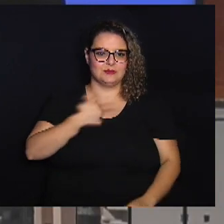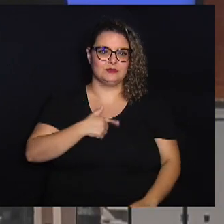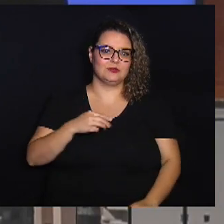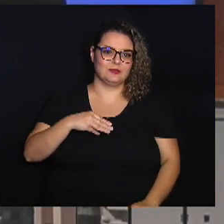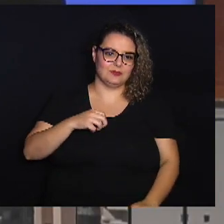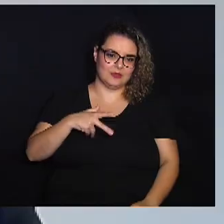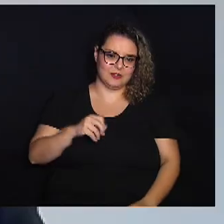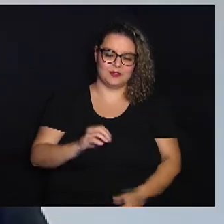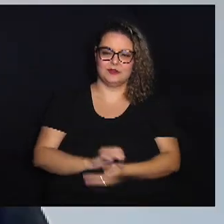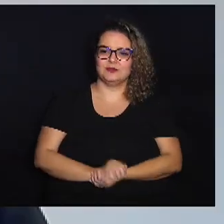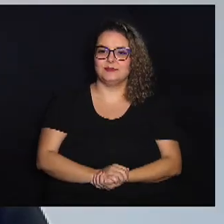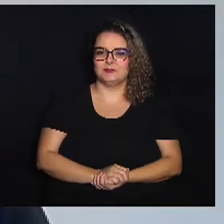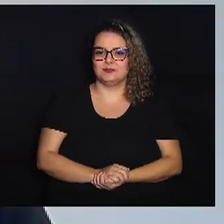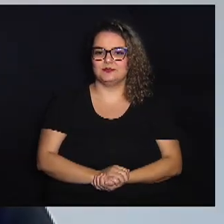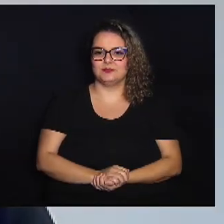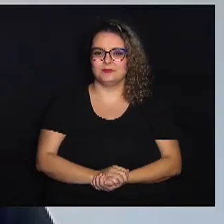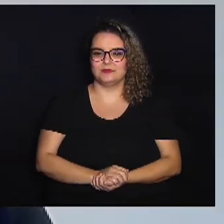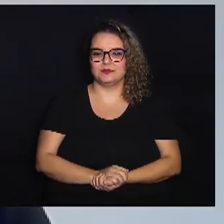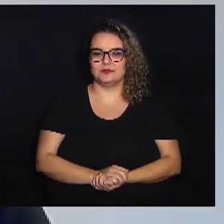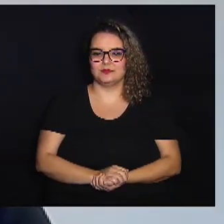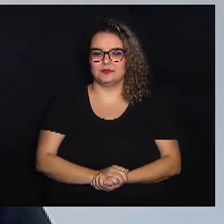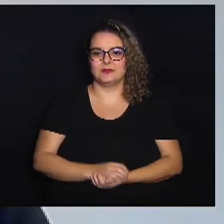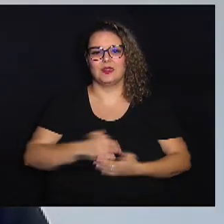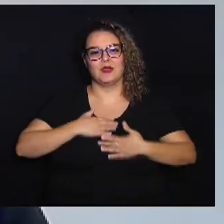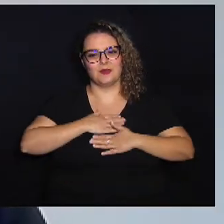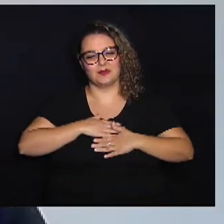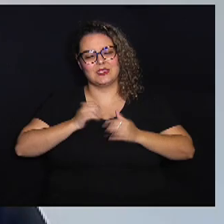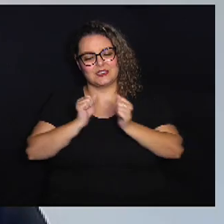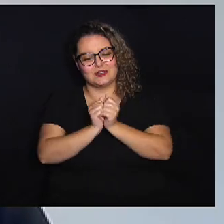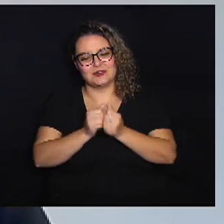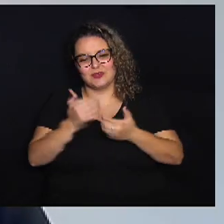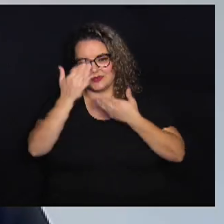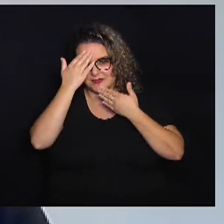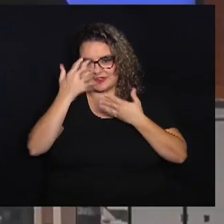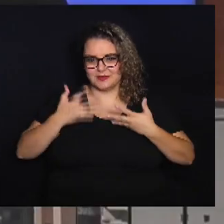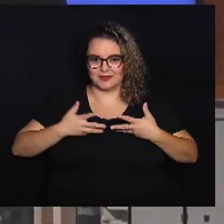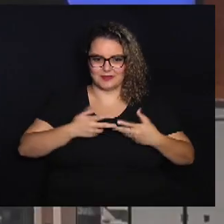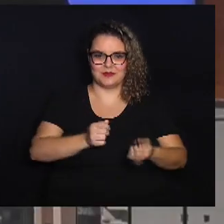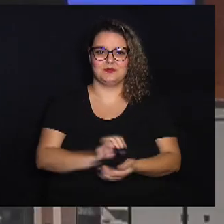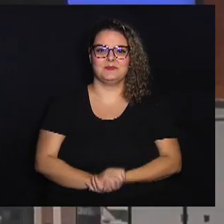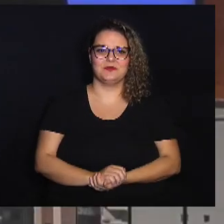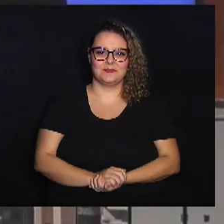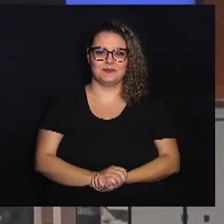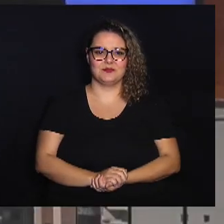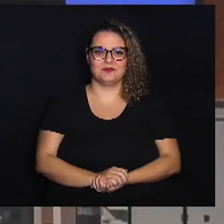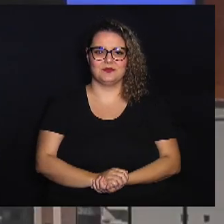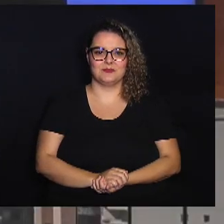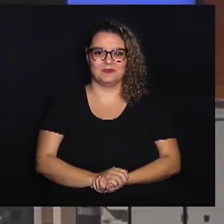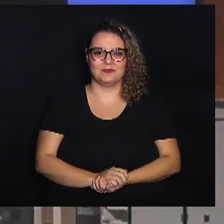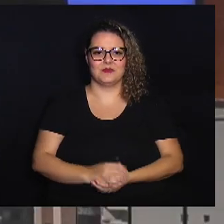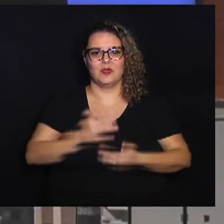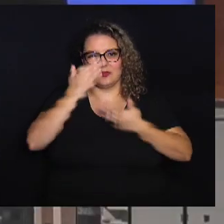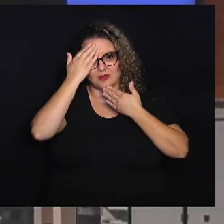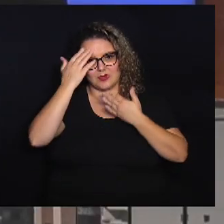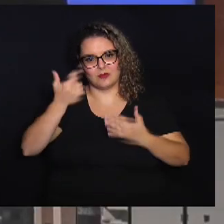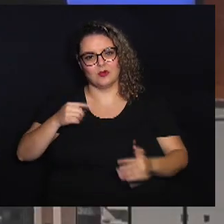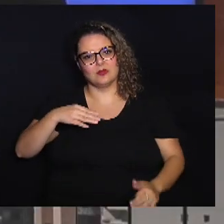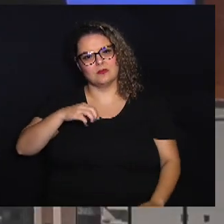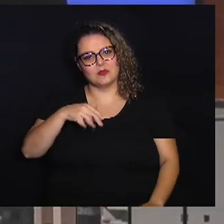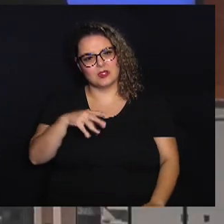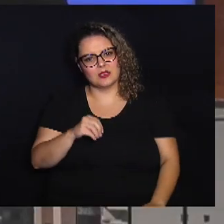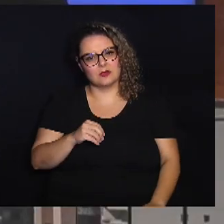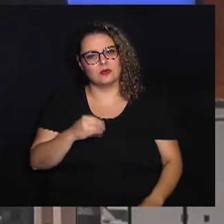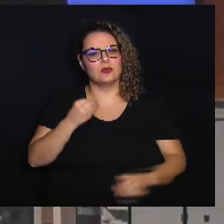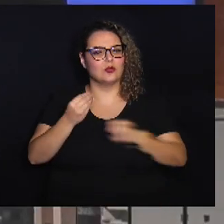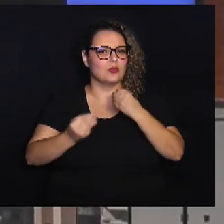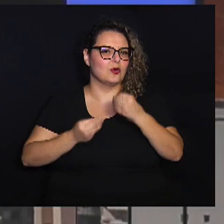Marco. É um prazer estar aqui, obrigado pelo convite. Muito obrigada mais uma vez. E, Marco, como é que